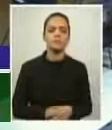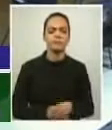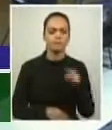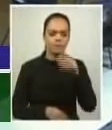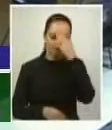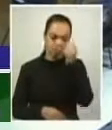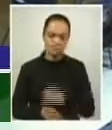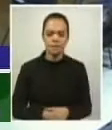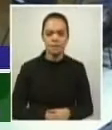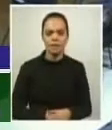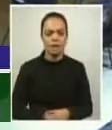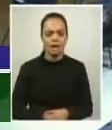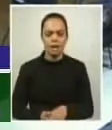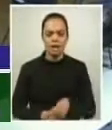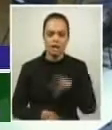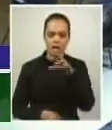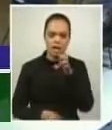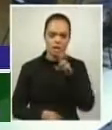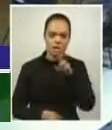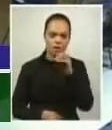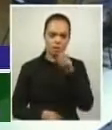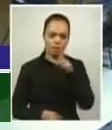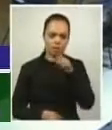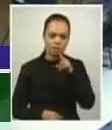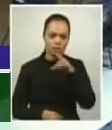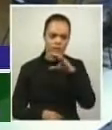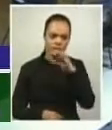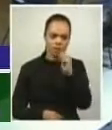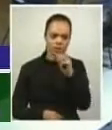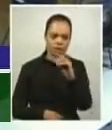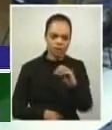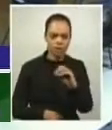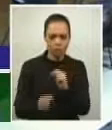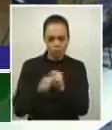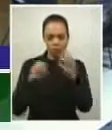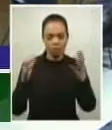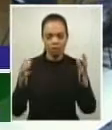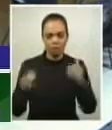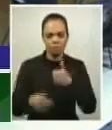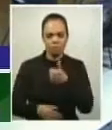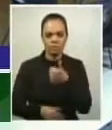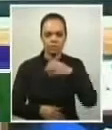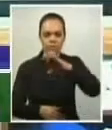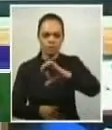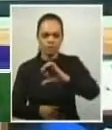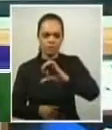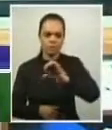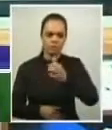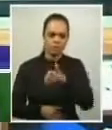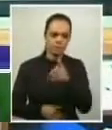na Revolução Gloriosa não é de Cromwell de 1640 Edmil 600 88 89